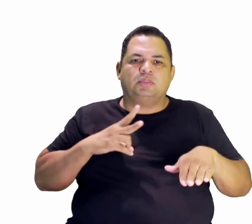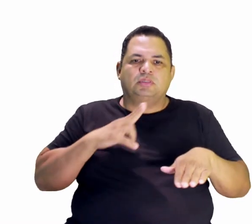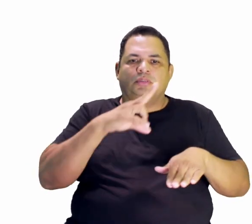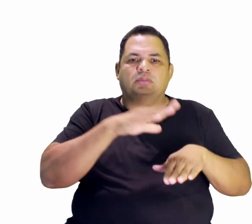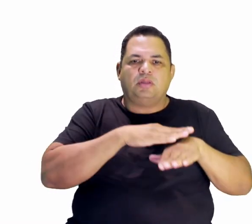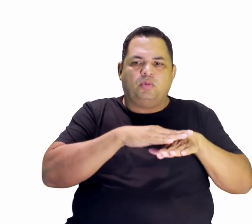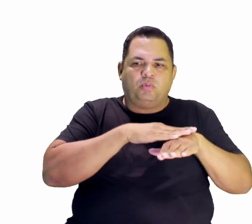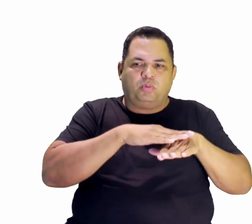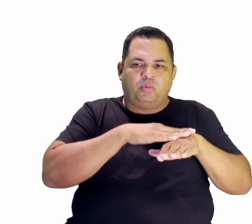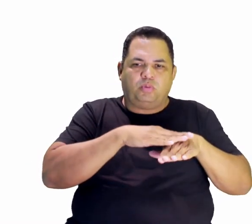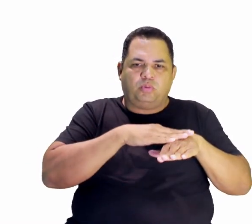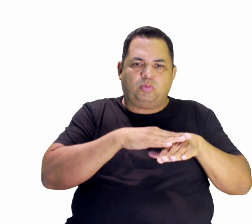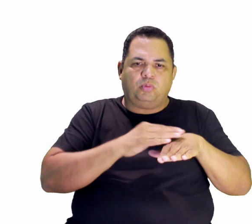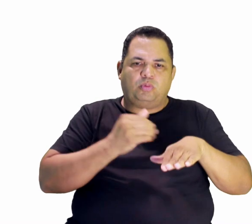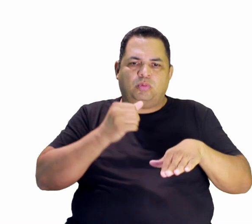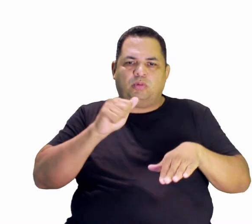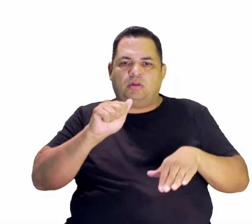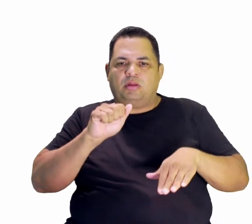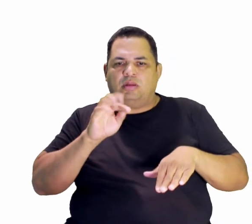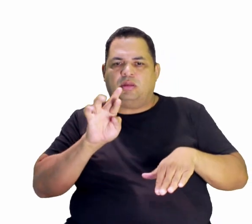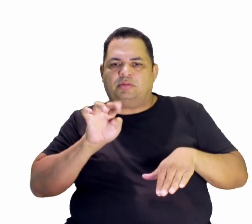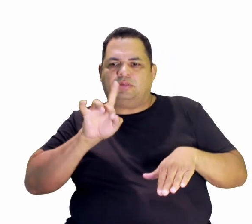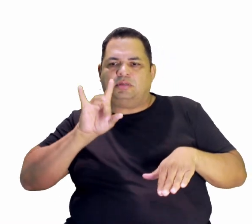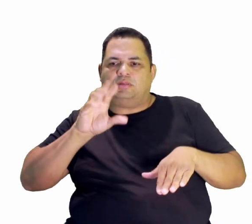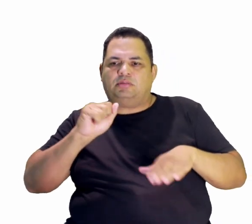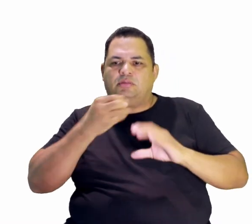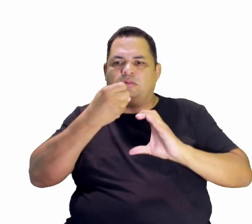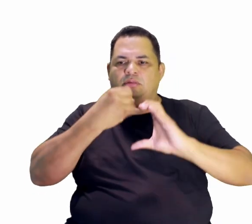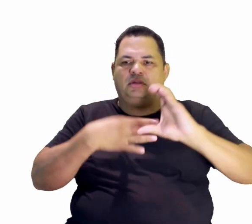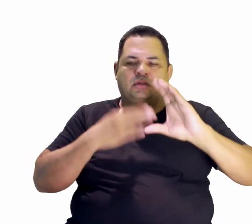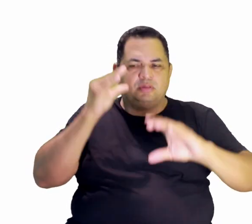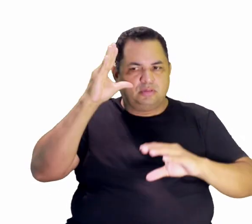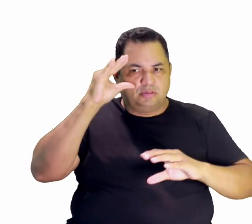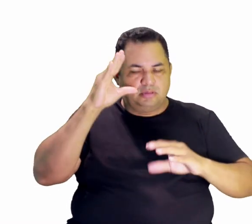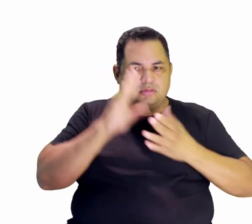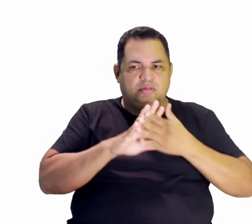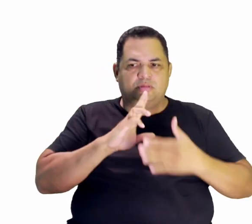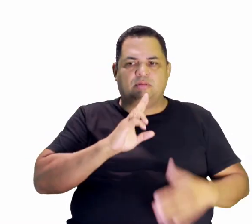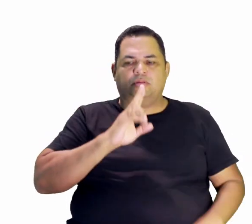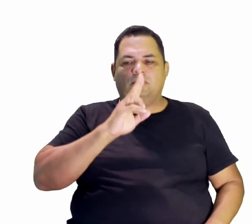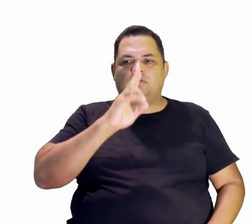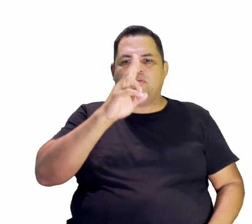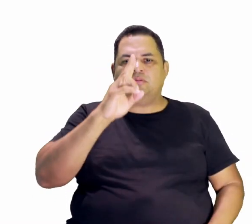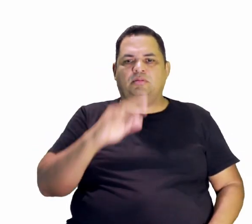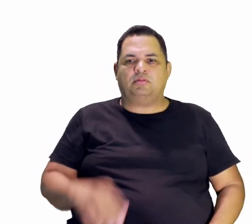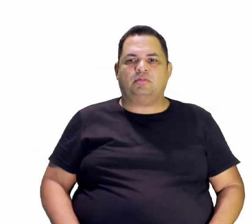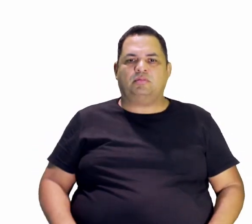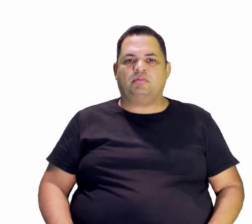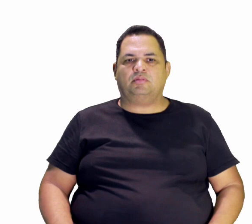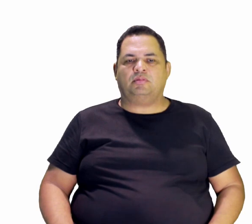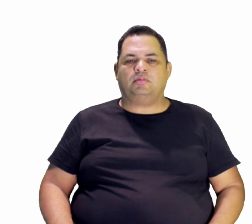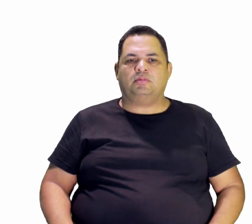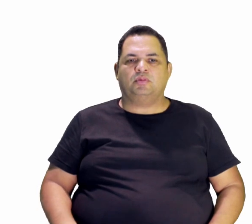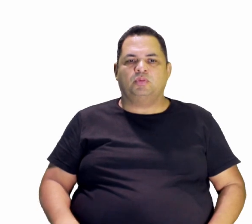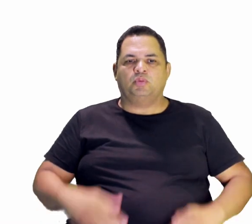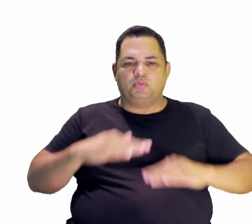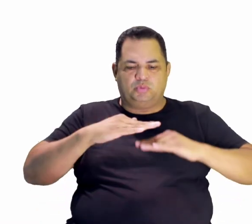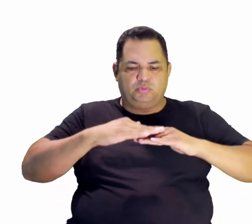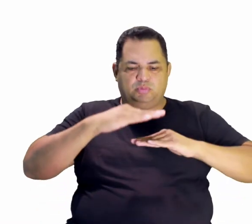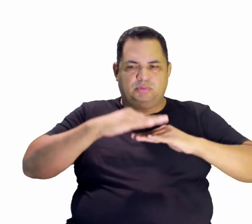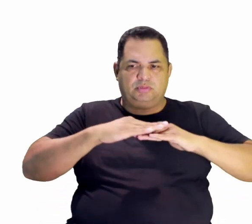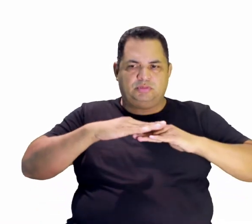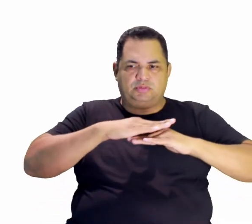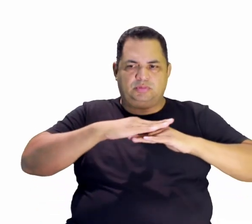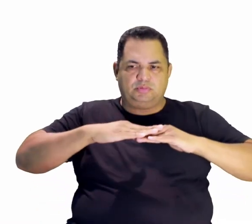de atrito. A força de atrito tem uma característica interessante. Ela é sempre entre as duas superfícies, né? Aqui,